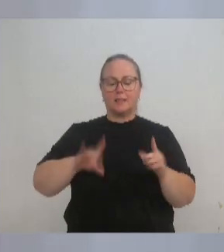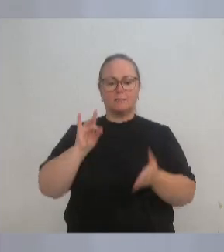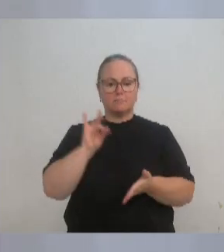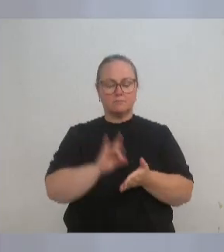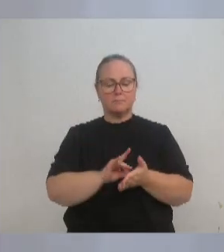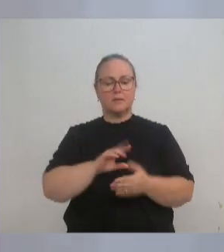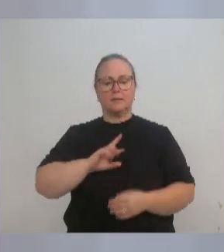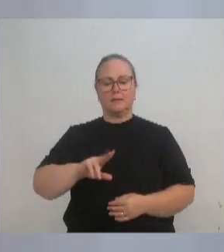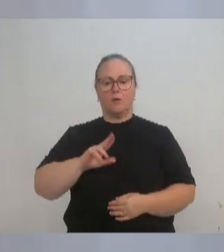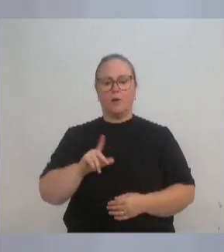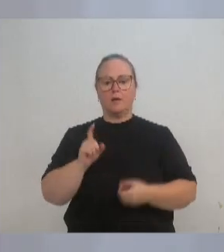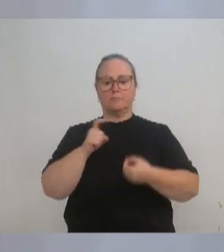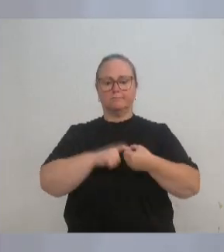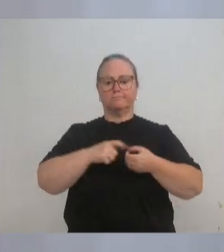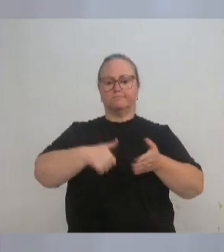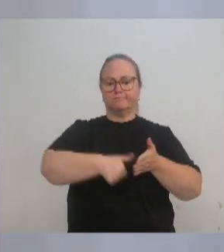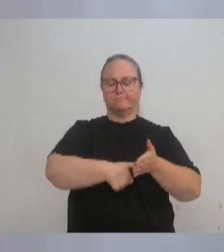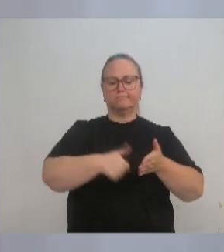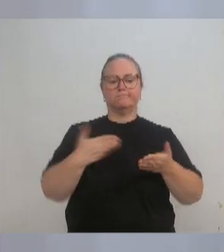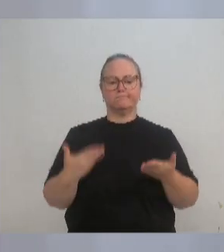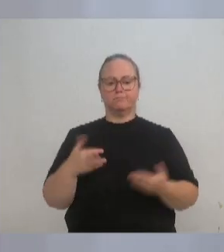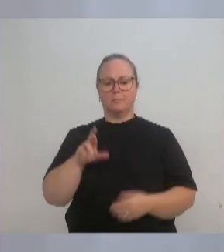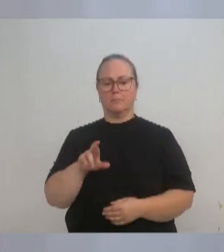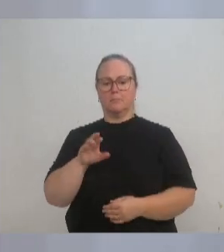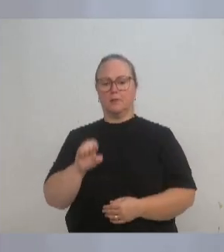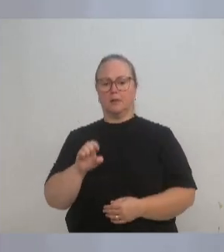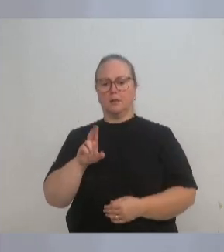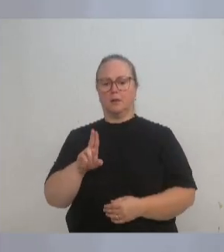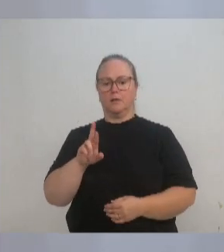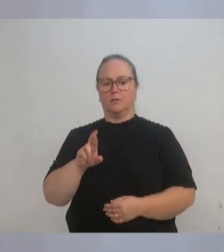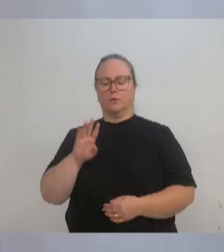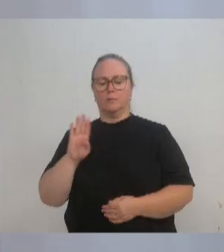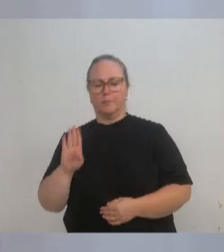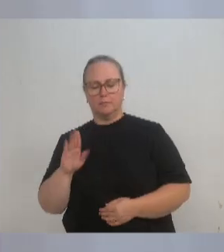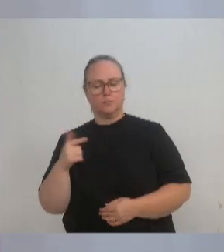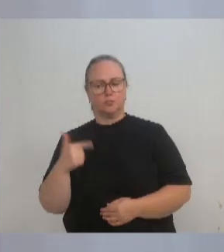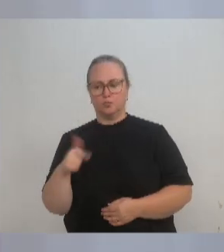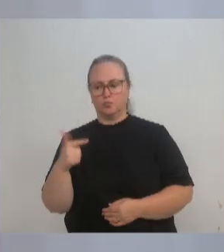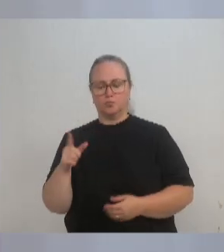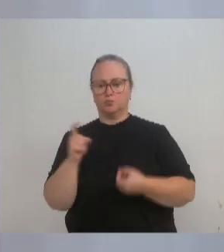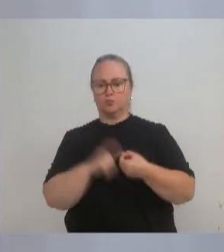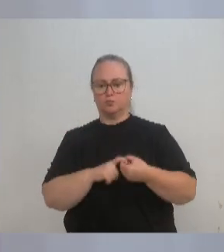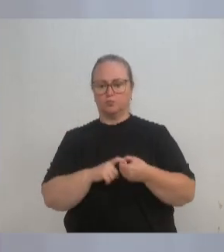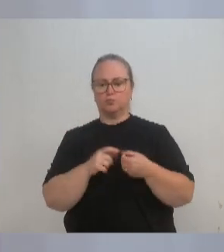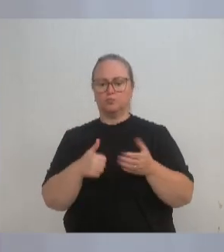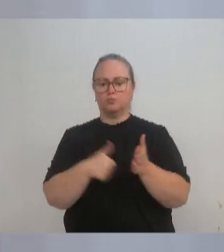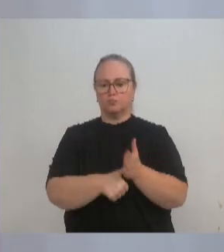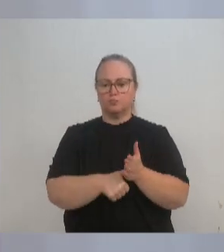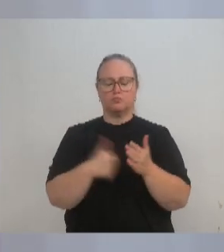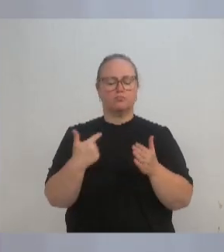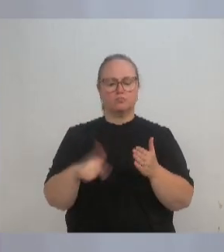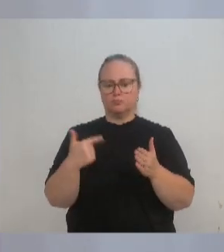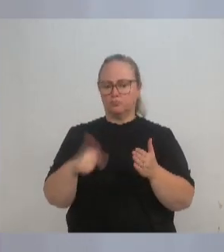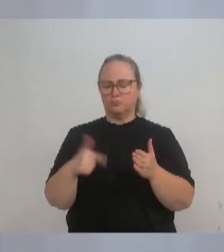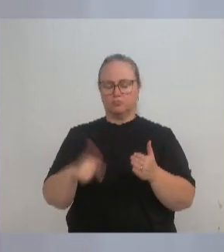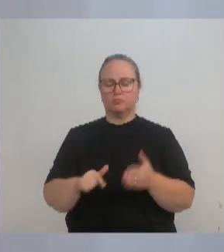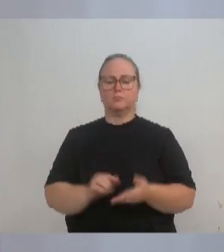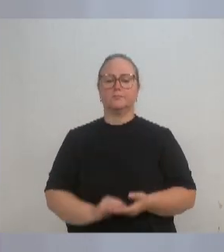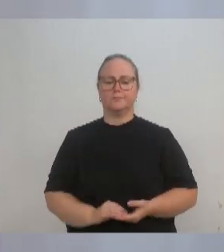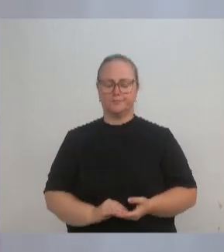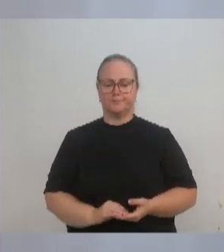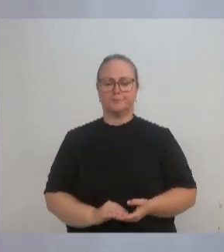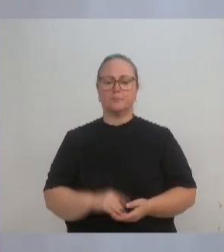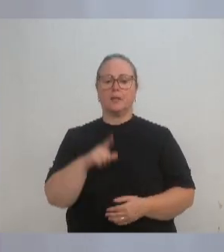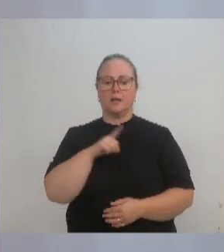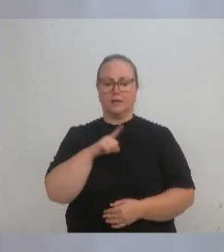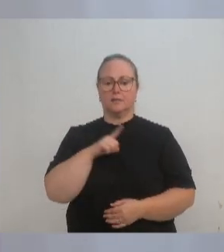existe credenciamento por REURB. É bom deixar bem claro isso, porque existem dois tipos de